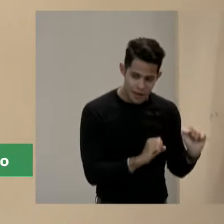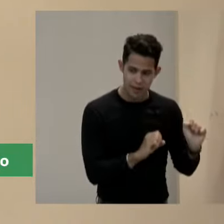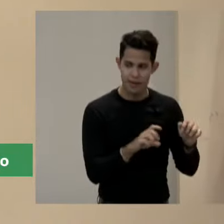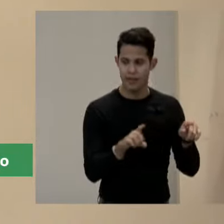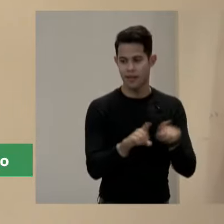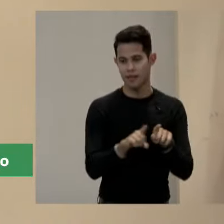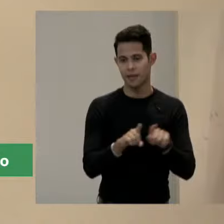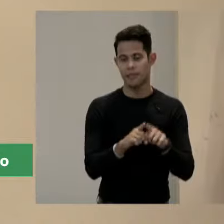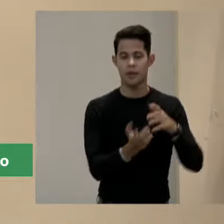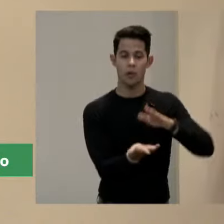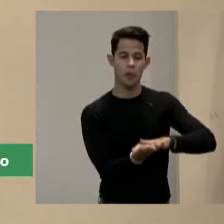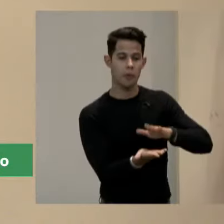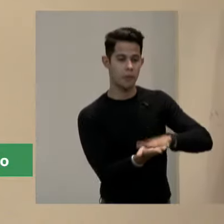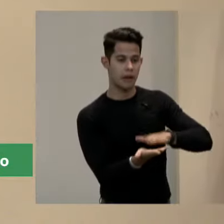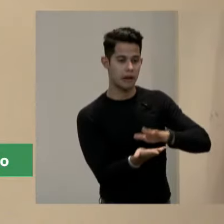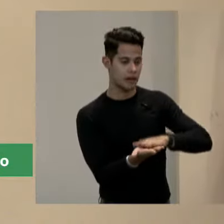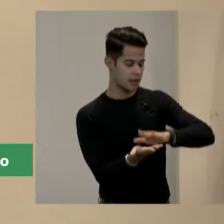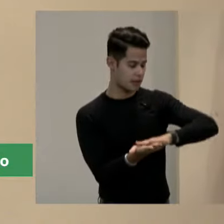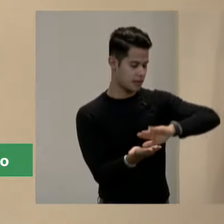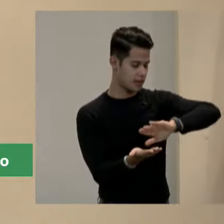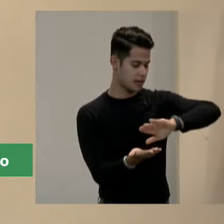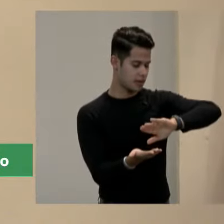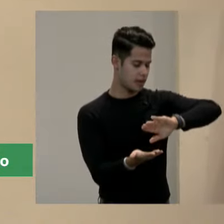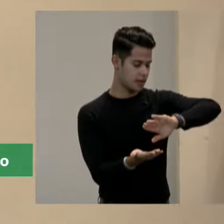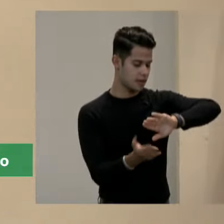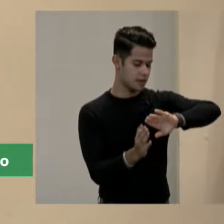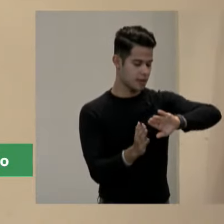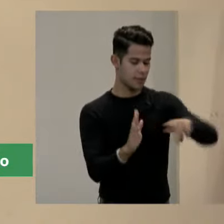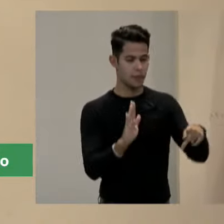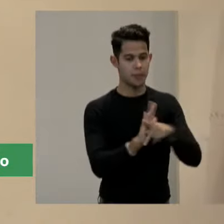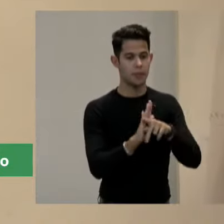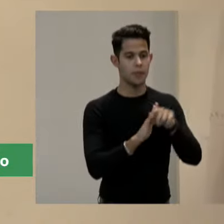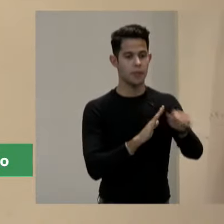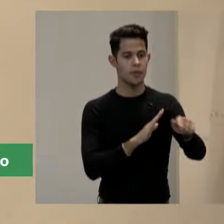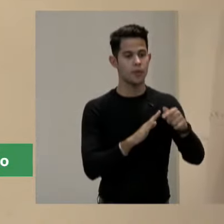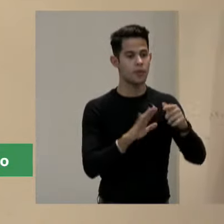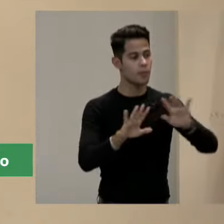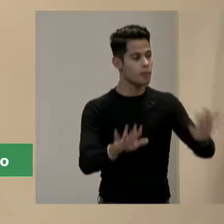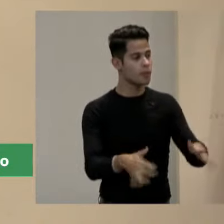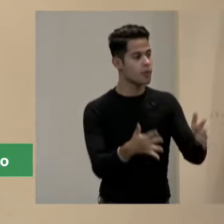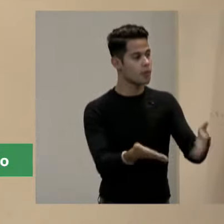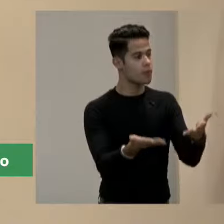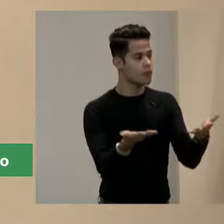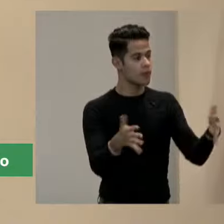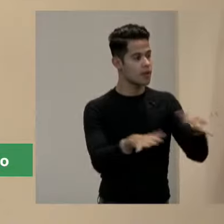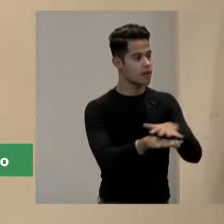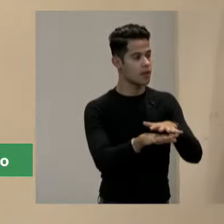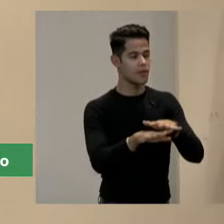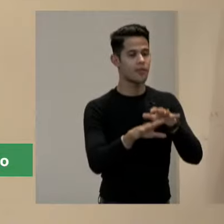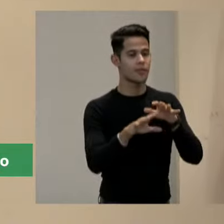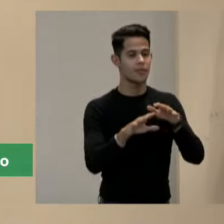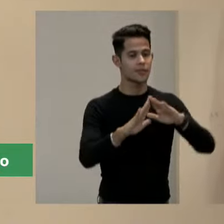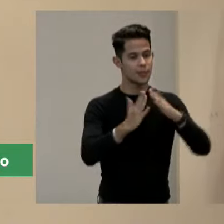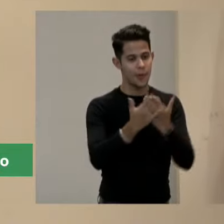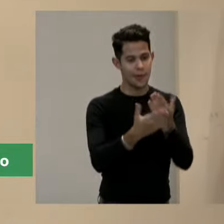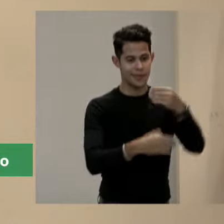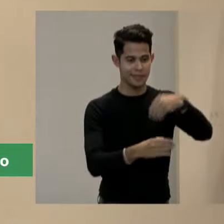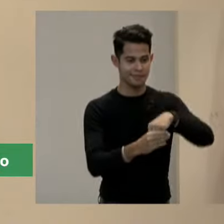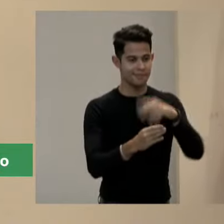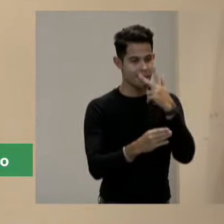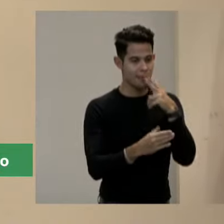essa cobrança exacerbada sobre promoção da inclusão na área educacional e caindo tudo sobre os professores. E quem